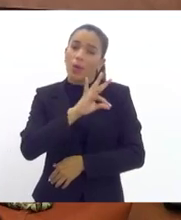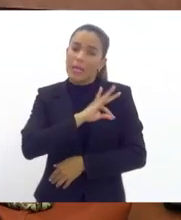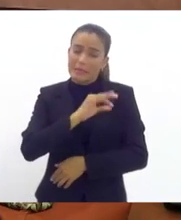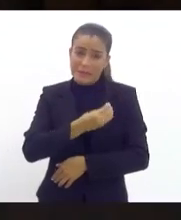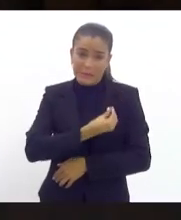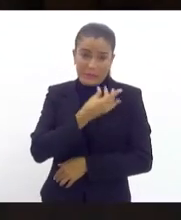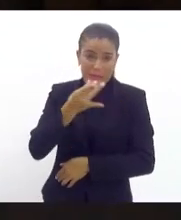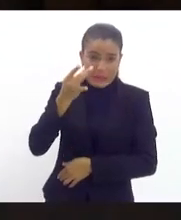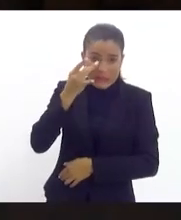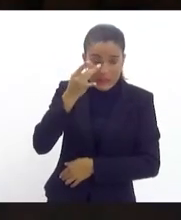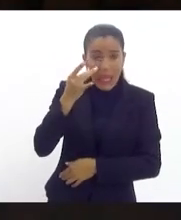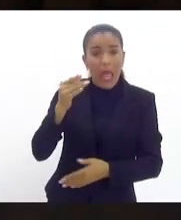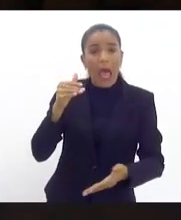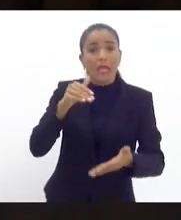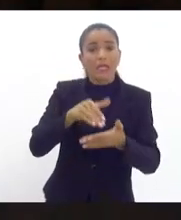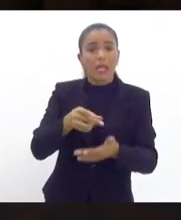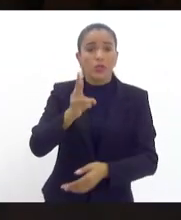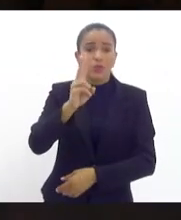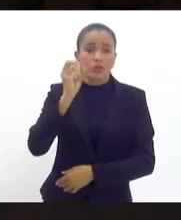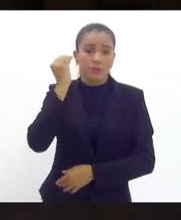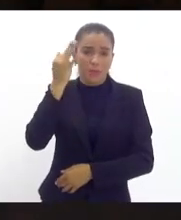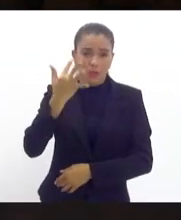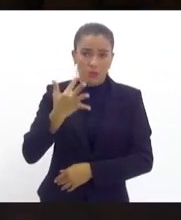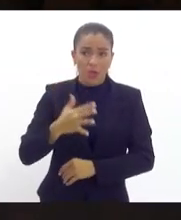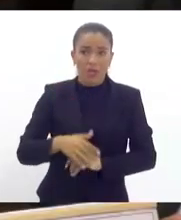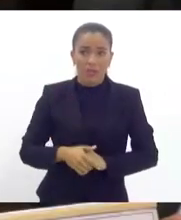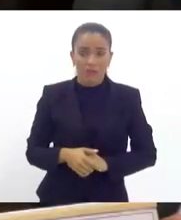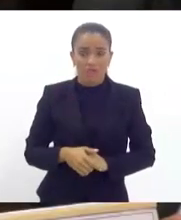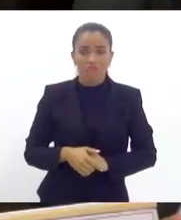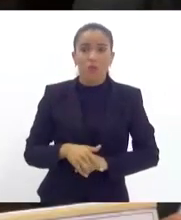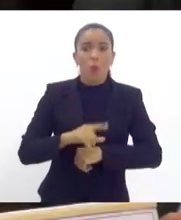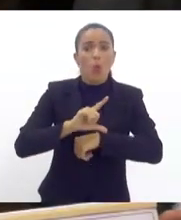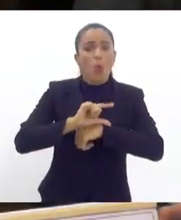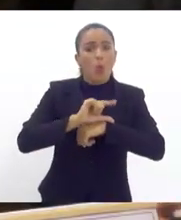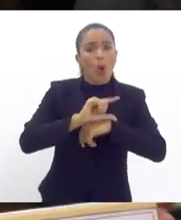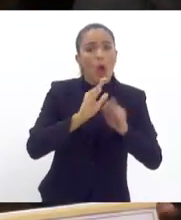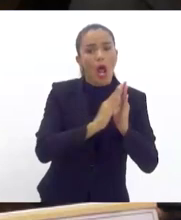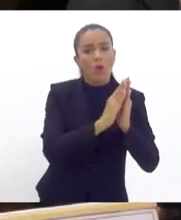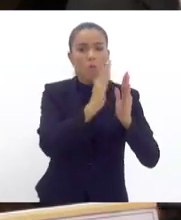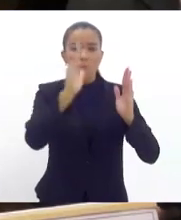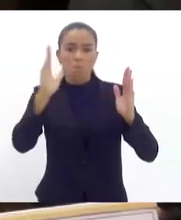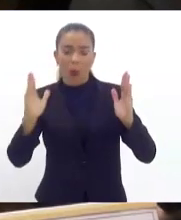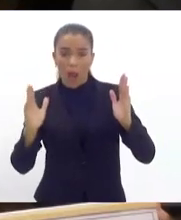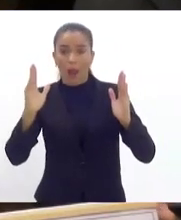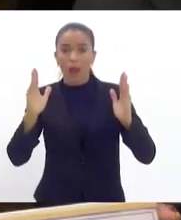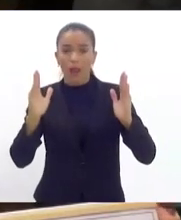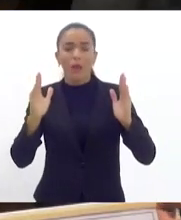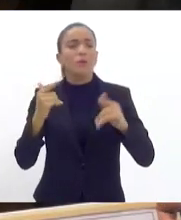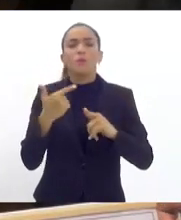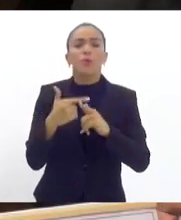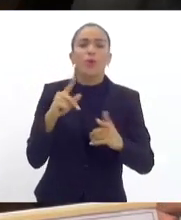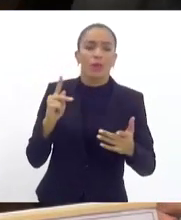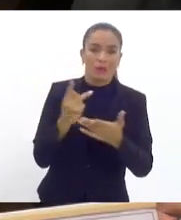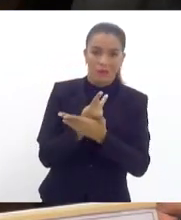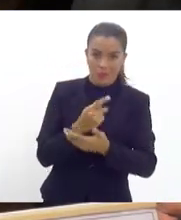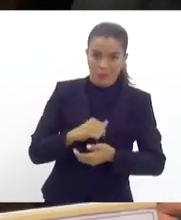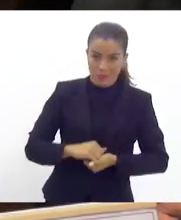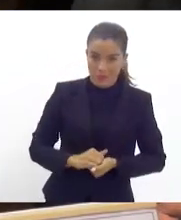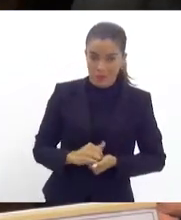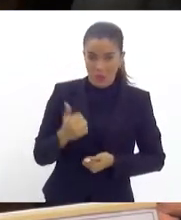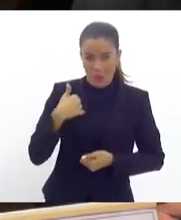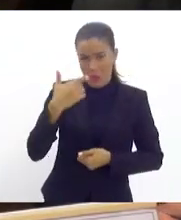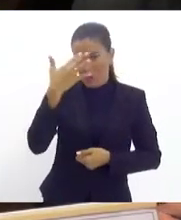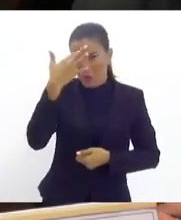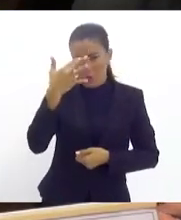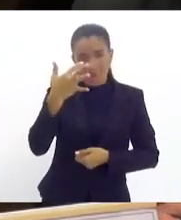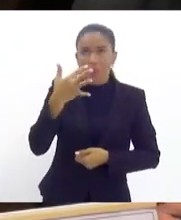estendido até às 2 horas da manhã porque aí eu acho que a gente vai por que que tá acontecendo né Eu não